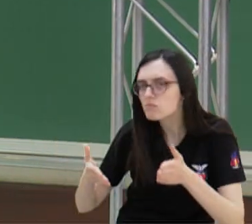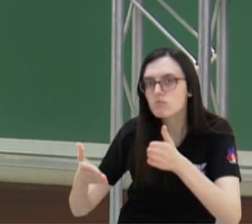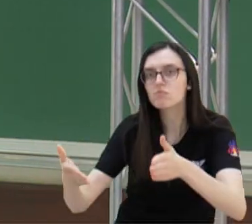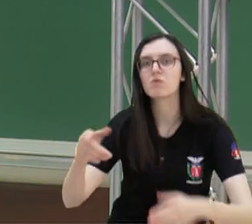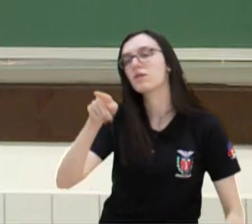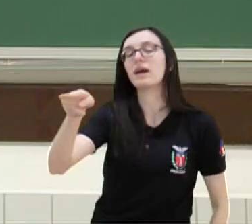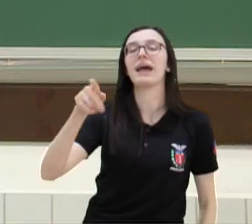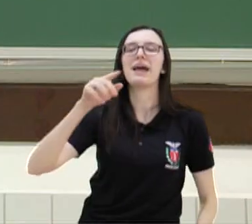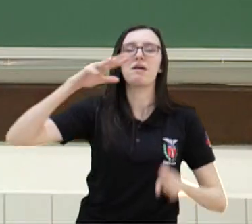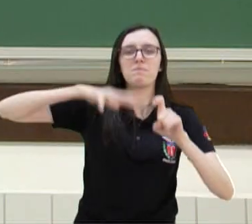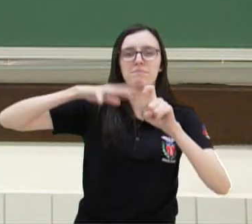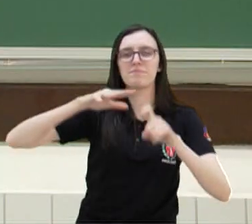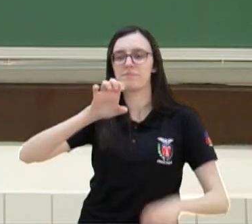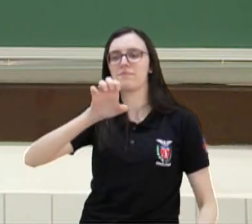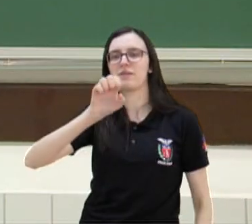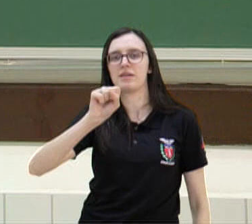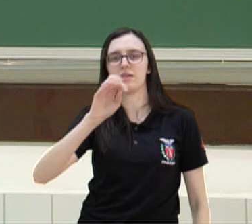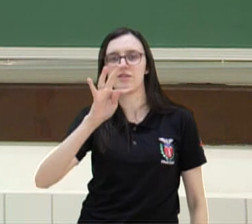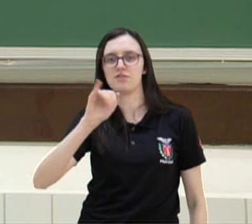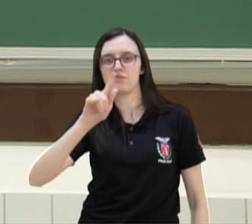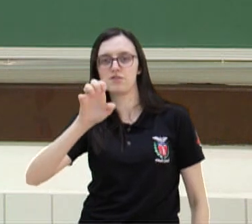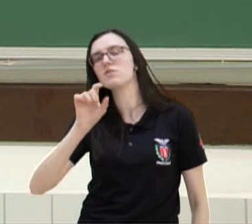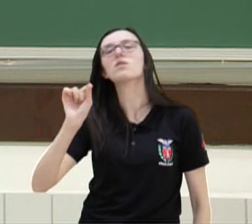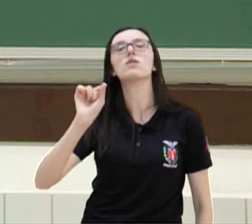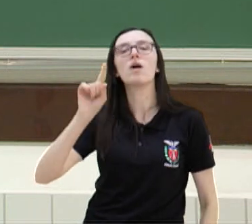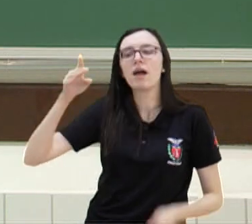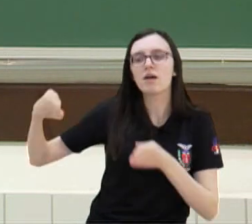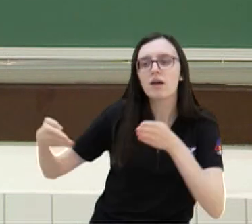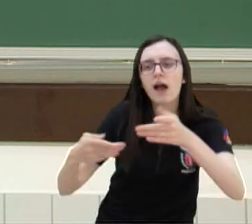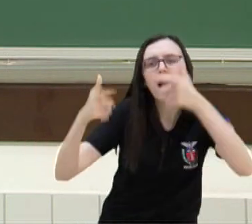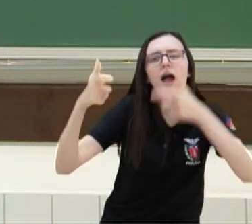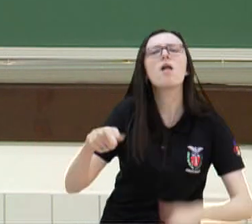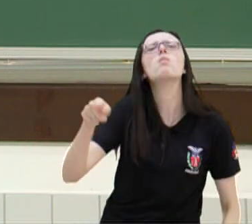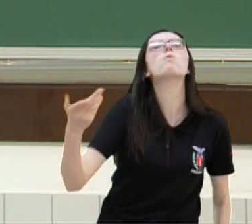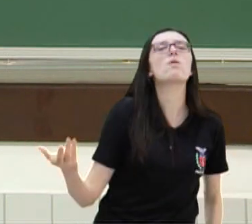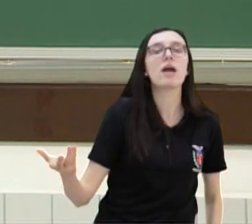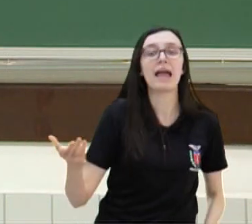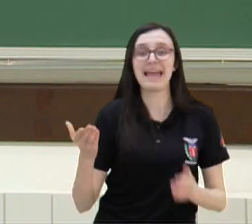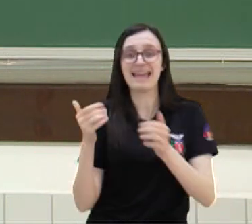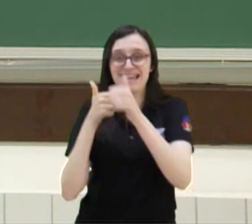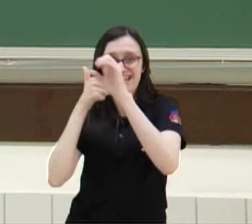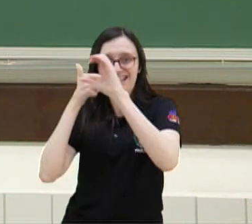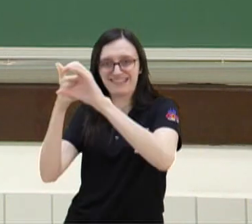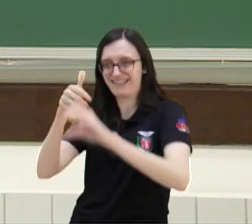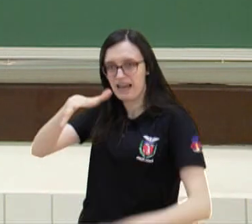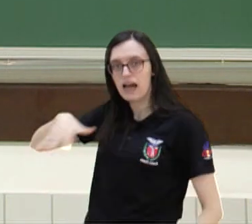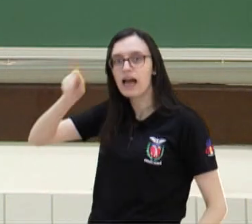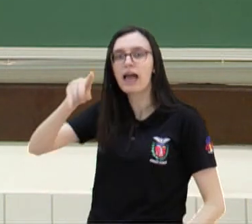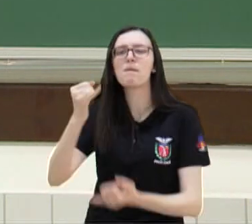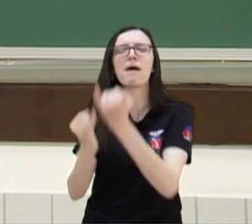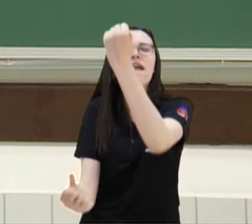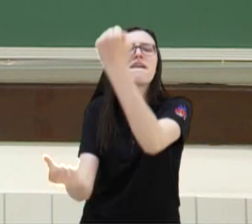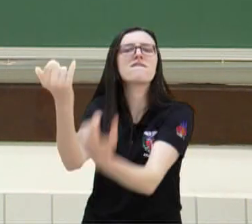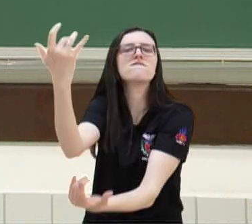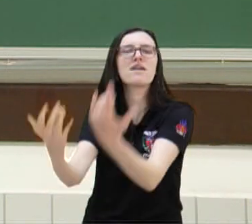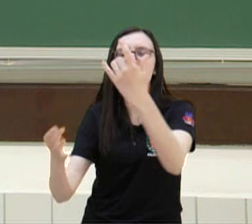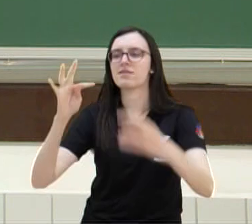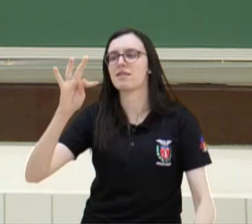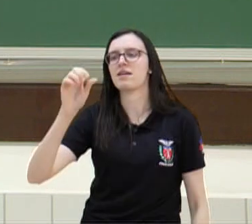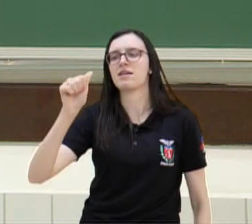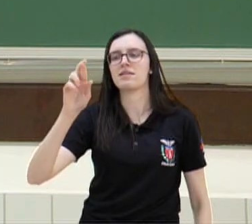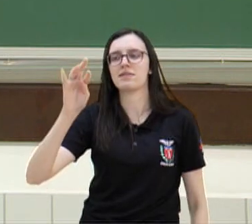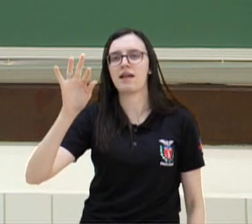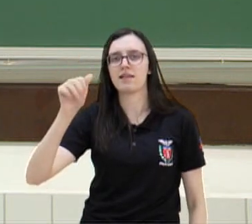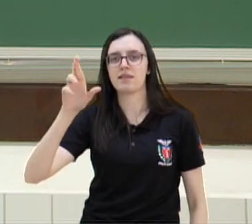na mitologia grega, o rio Estige fica no Tártaro, o que para o cristianismo seria uma espécie de inferno. E lá ela